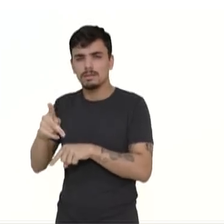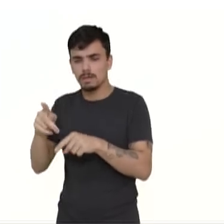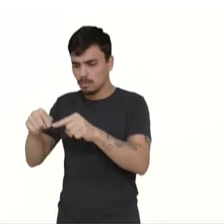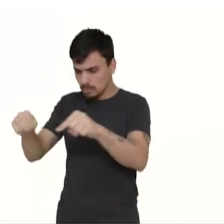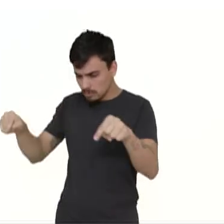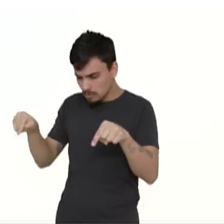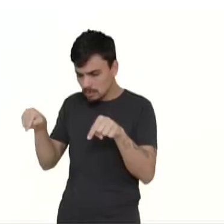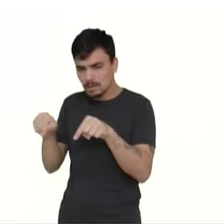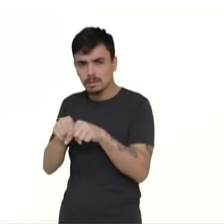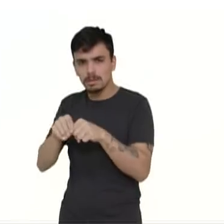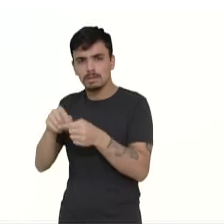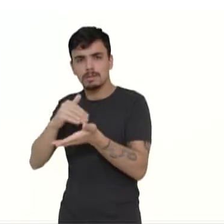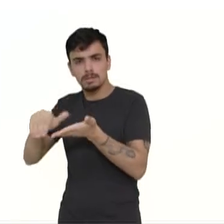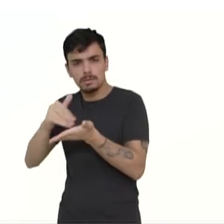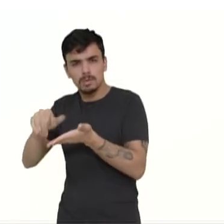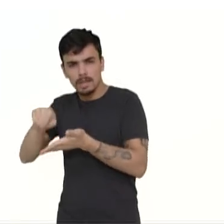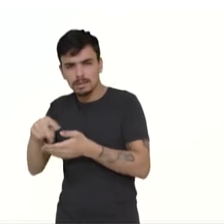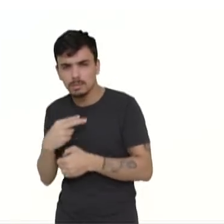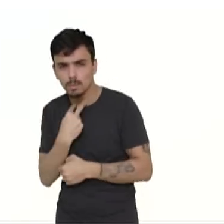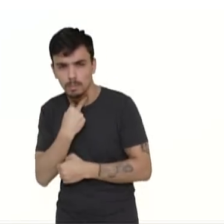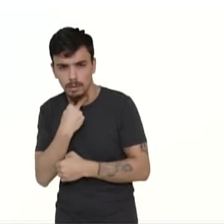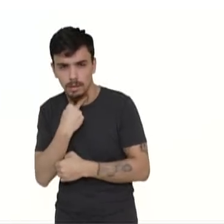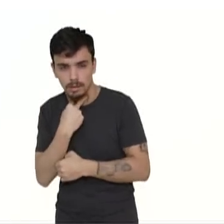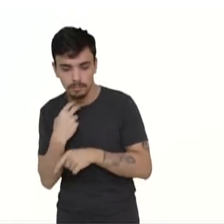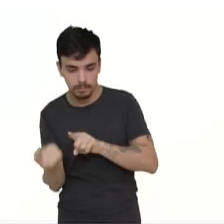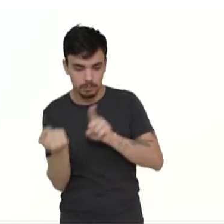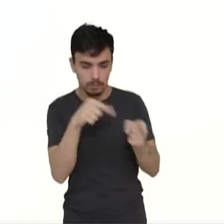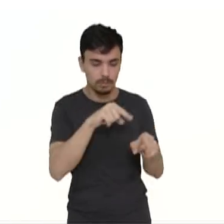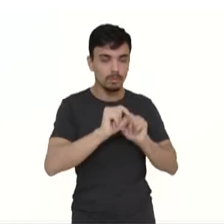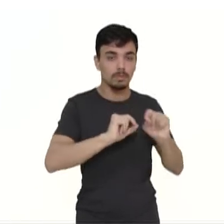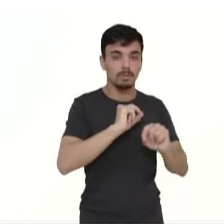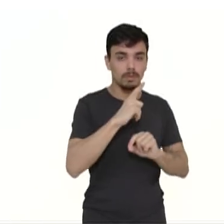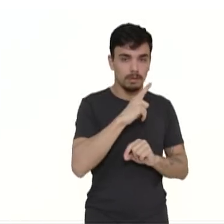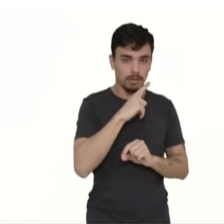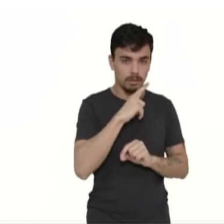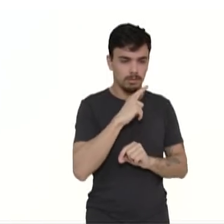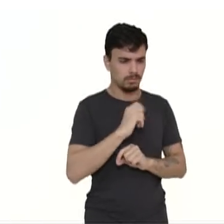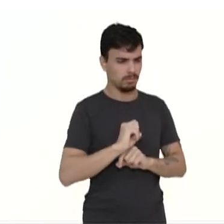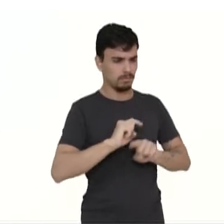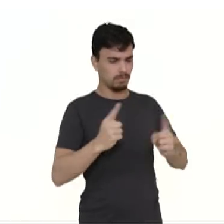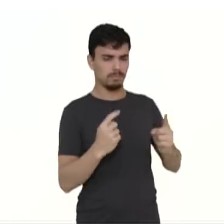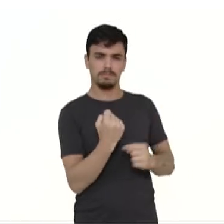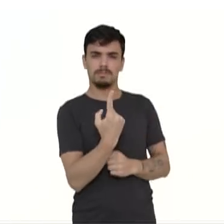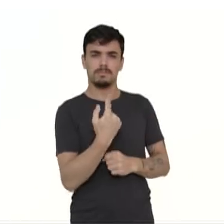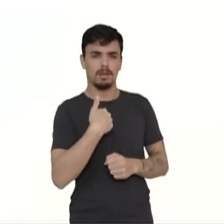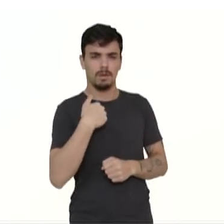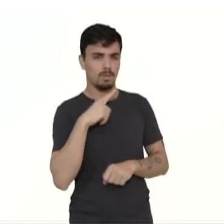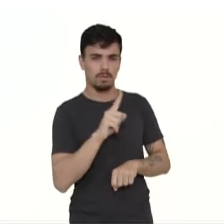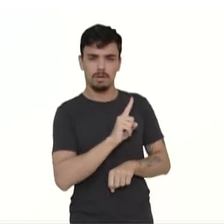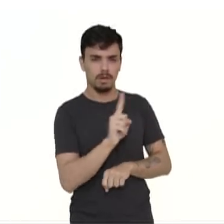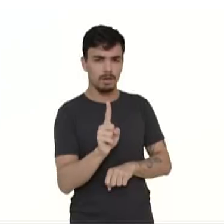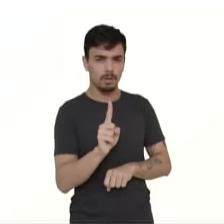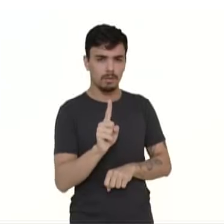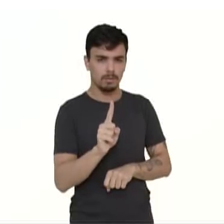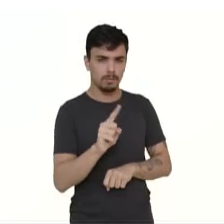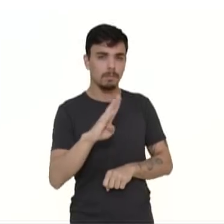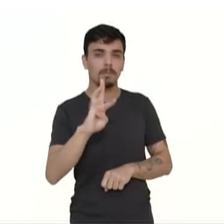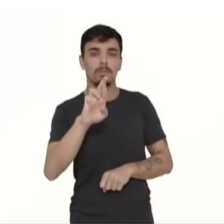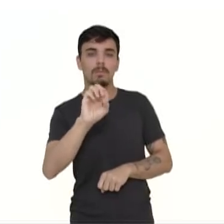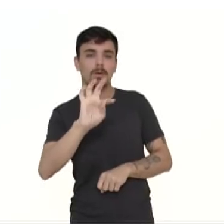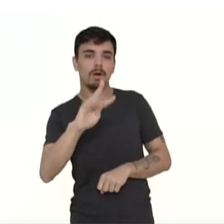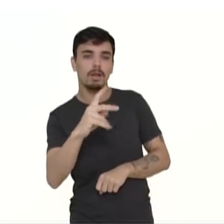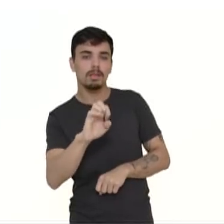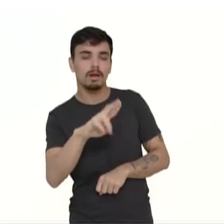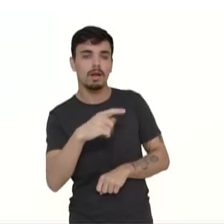que estás ocupado? No segundo balão a gente tem, oxe, eu não tô não, brother, tô